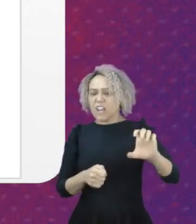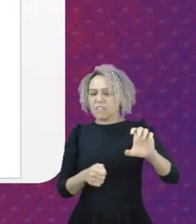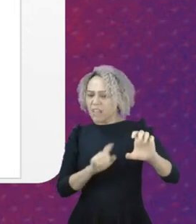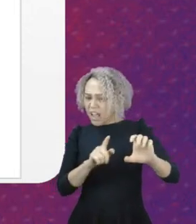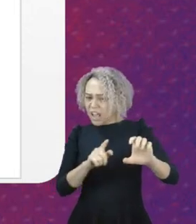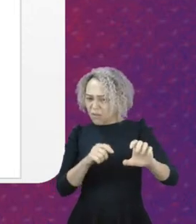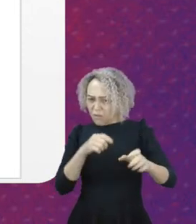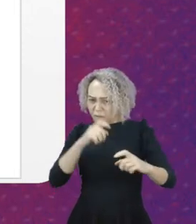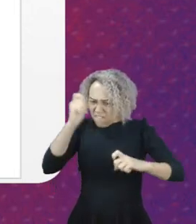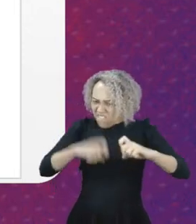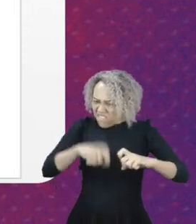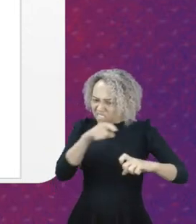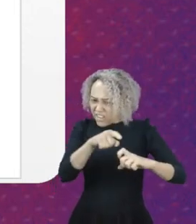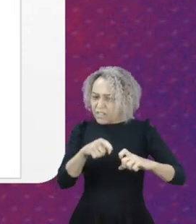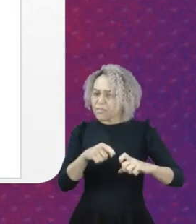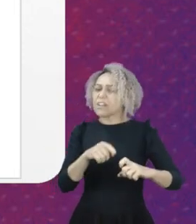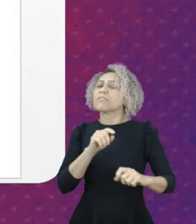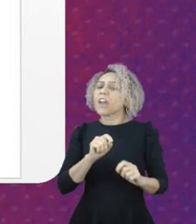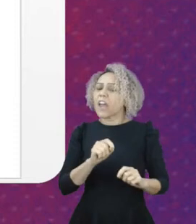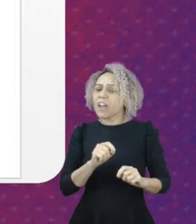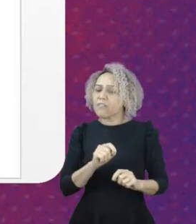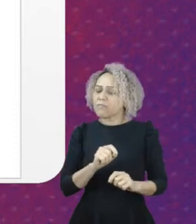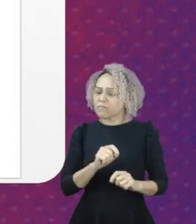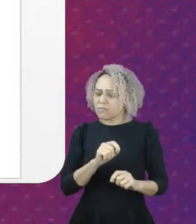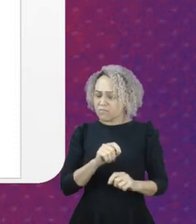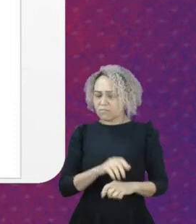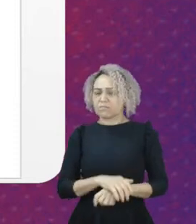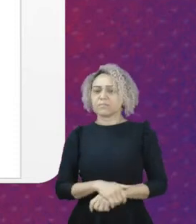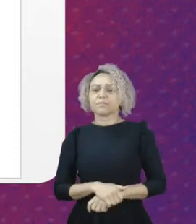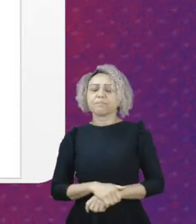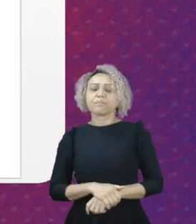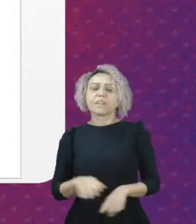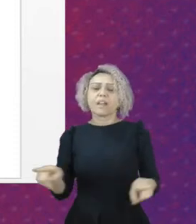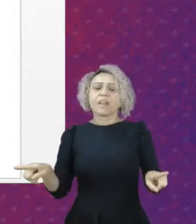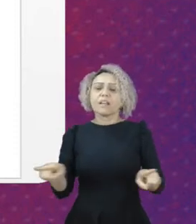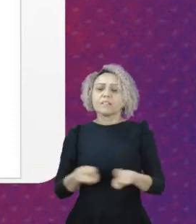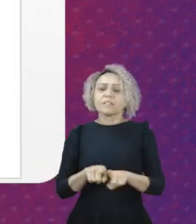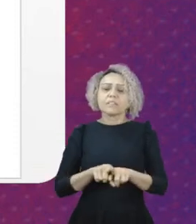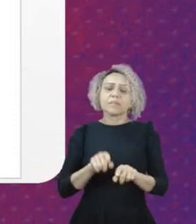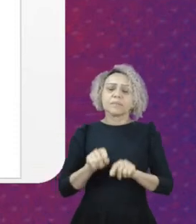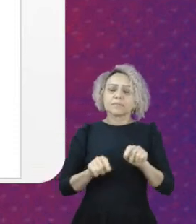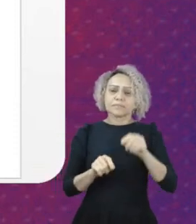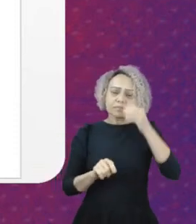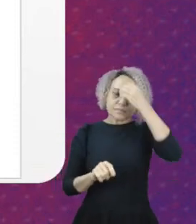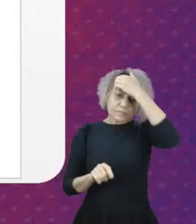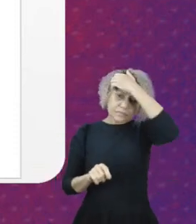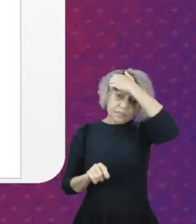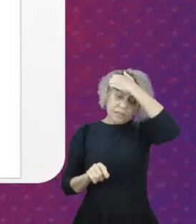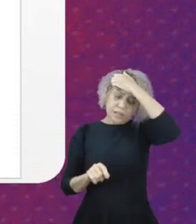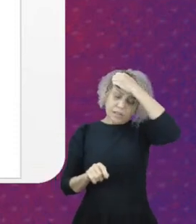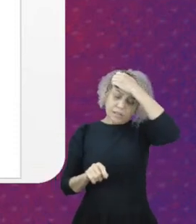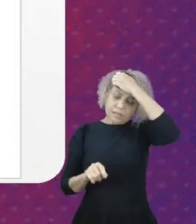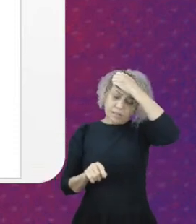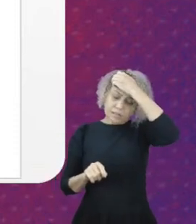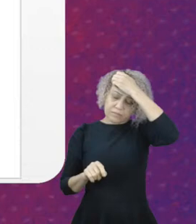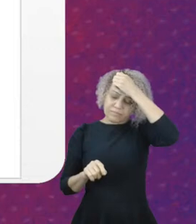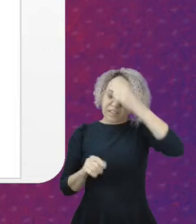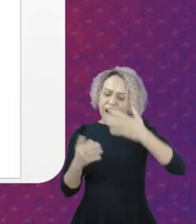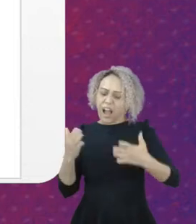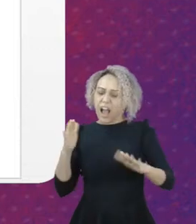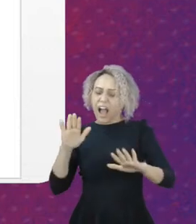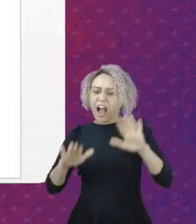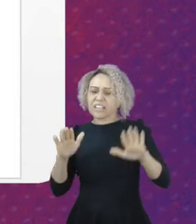psicológica, que inclusive virou lei, né, precisou ter essa regularização, porque mesmo com a Lei Maria da Penha,